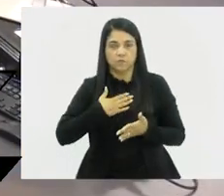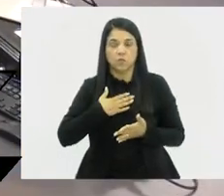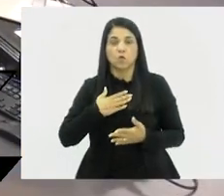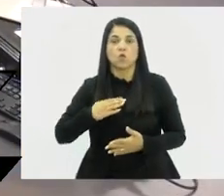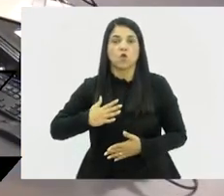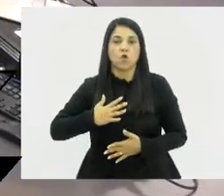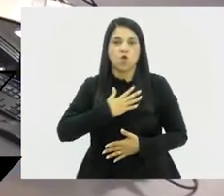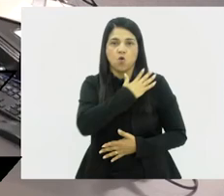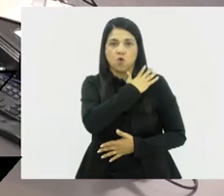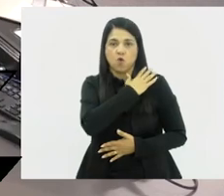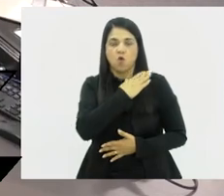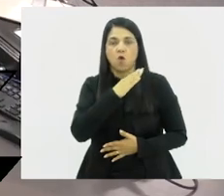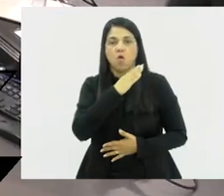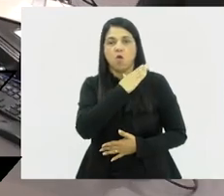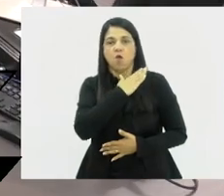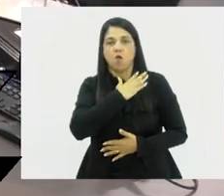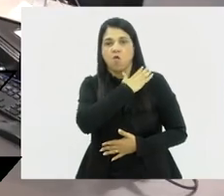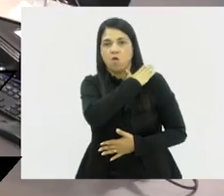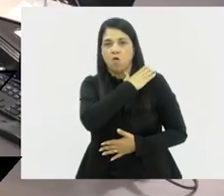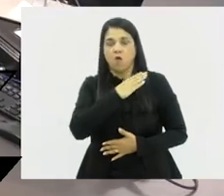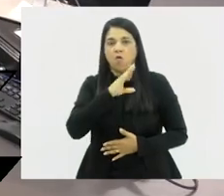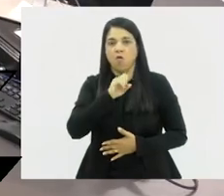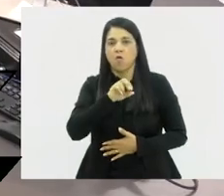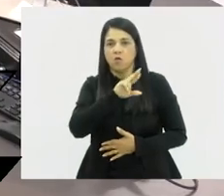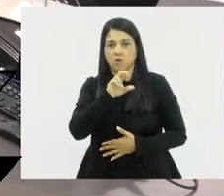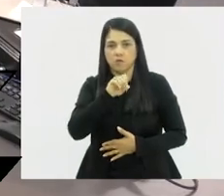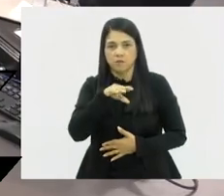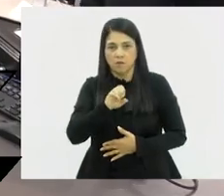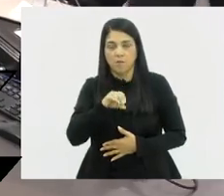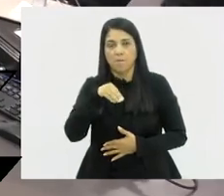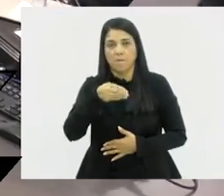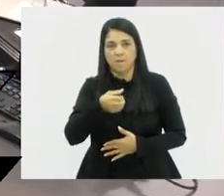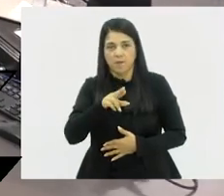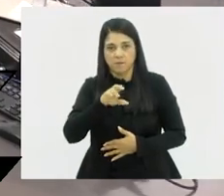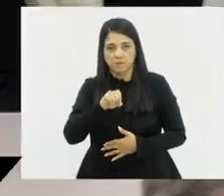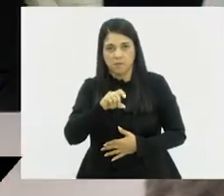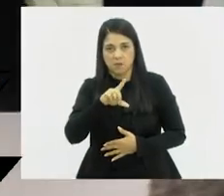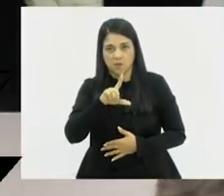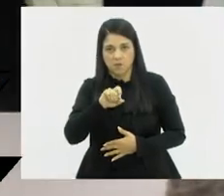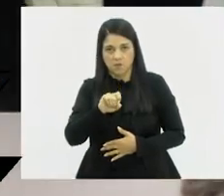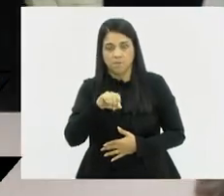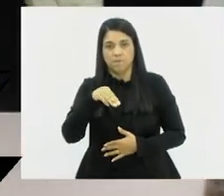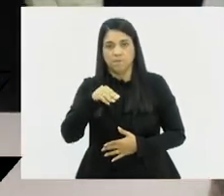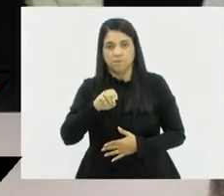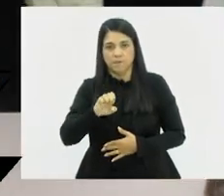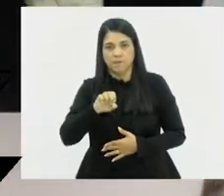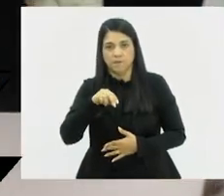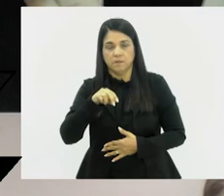Marcelo Menezes, teve impossibilitado de vir, então estou aqui representando.